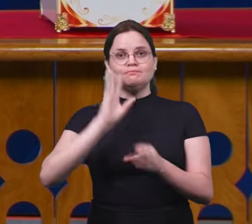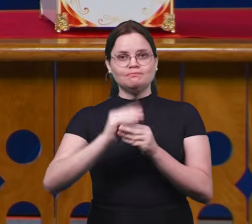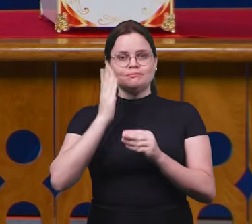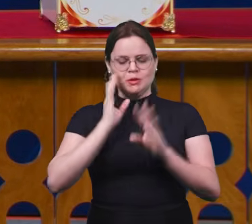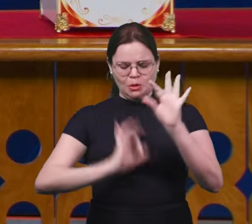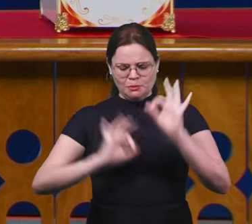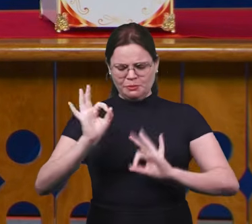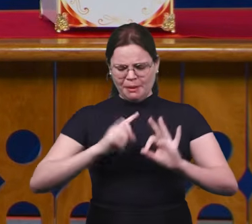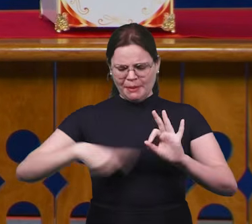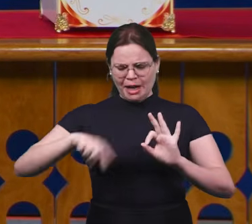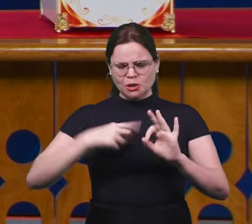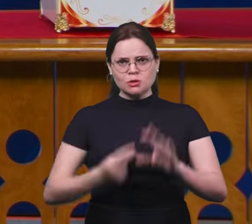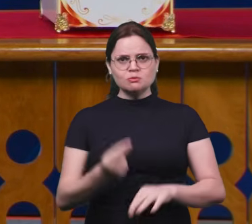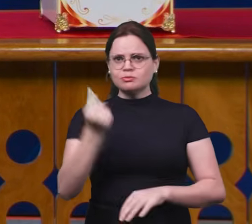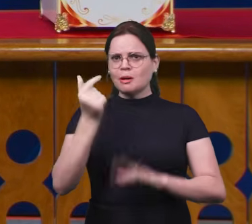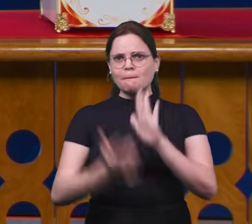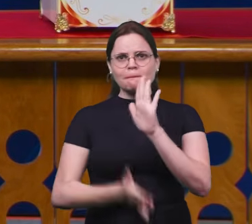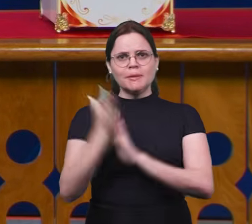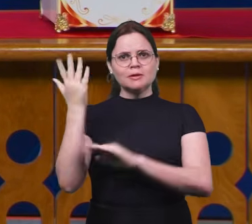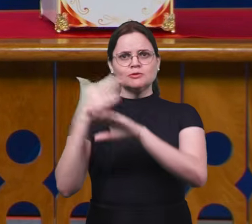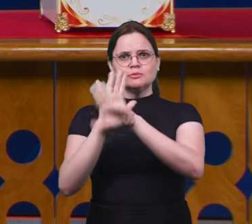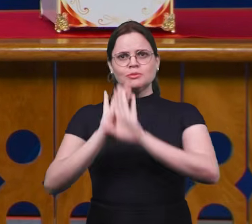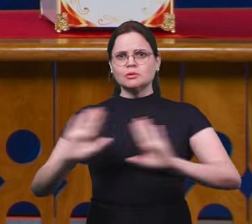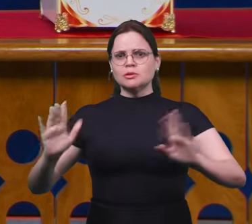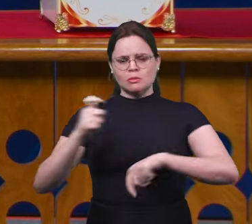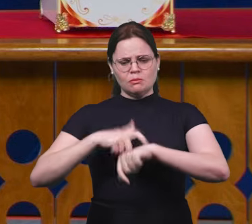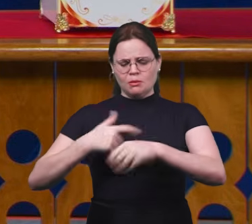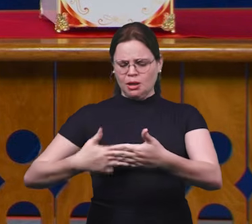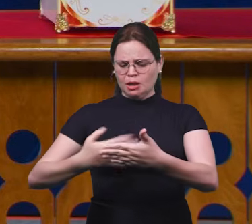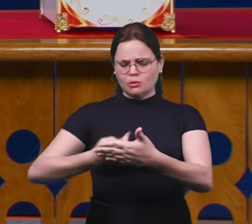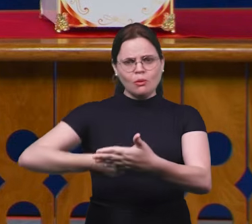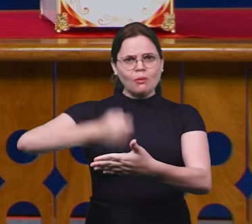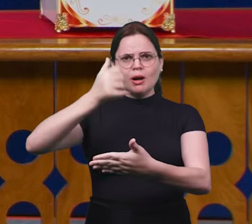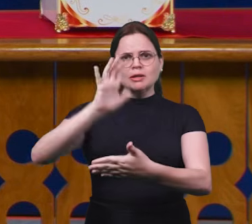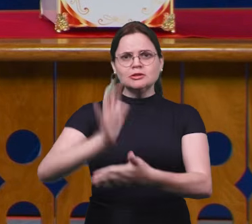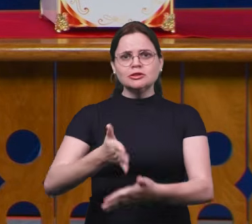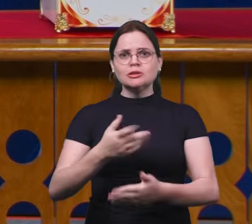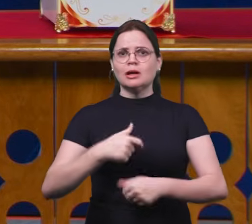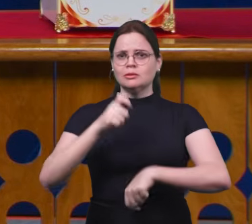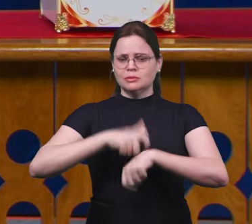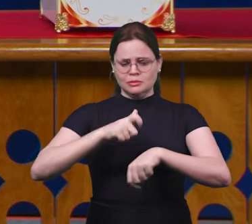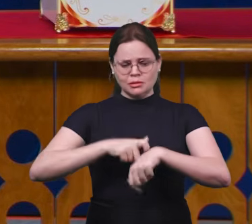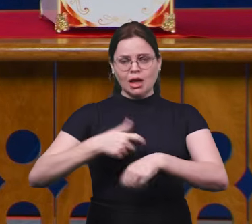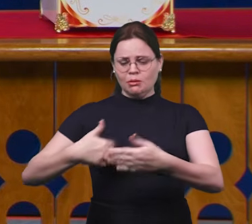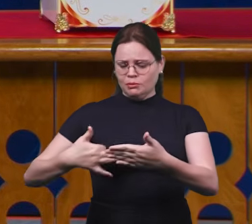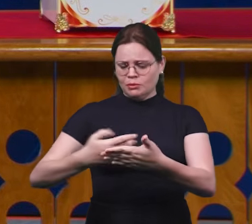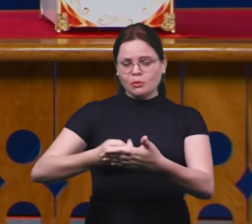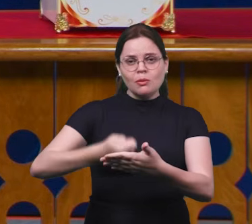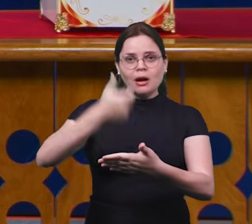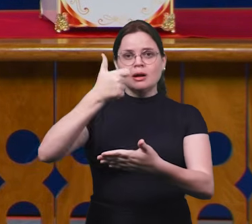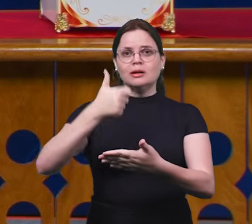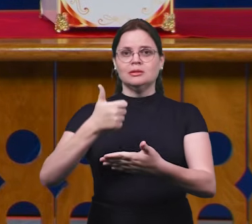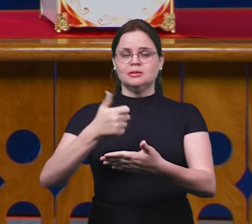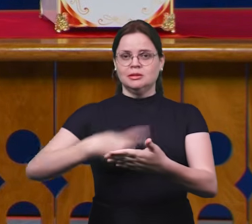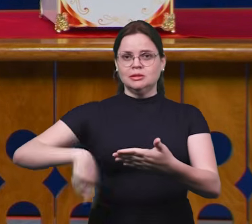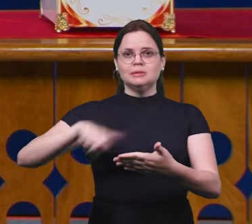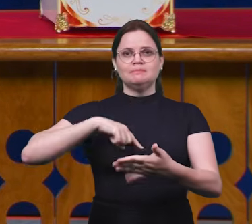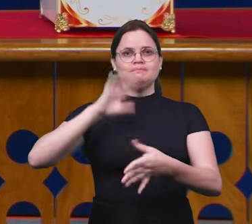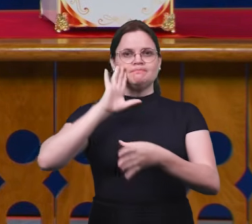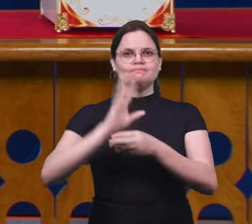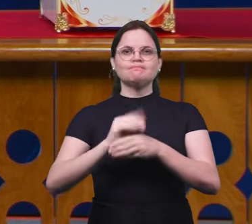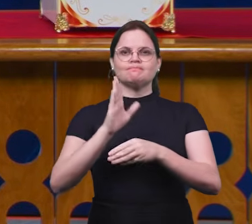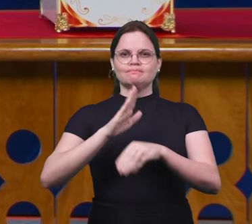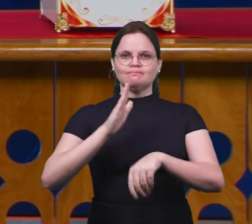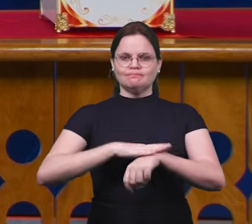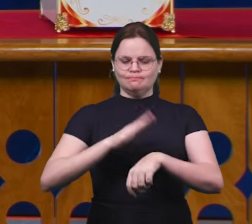preparada para o momento da partida. A hora é chegada, o tempo se aproxima e a igreja, ela